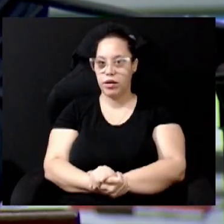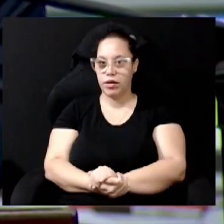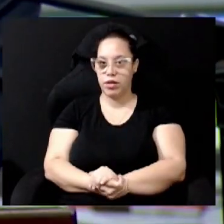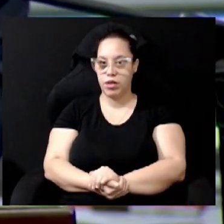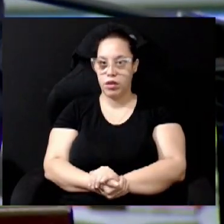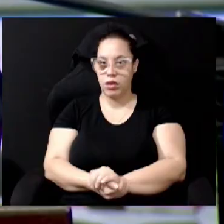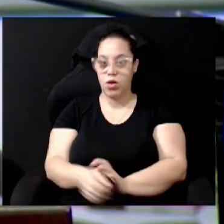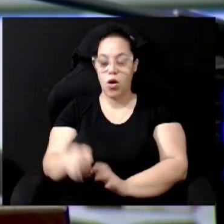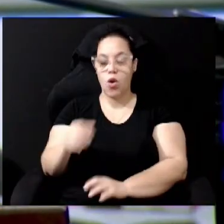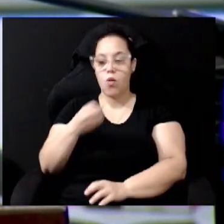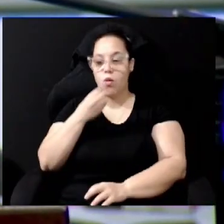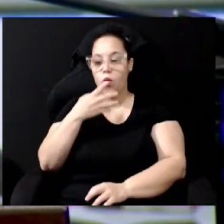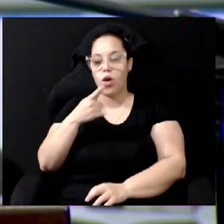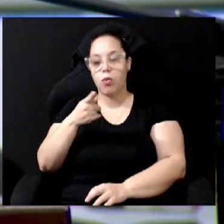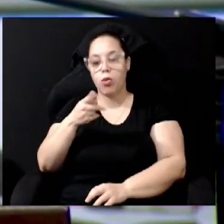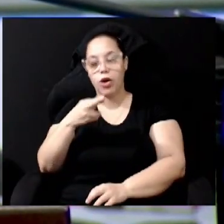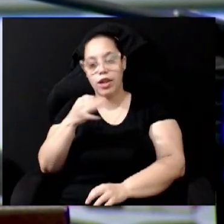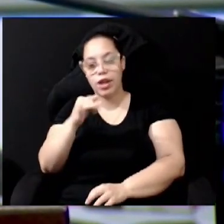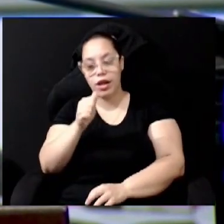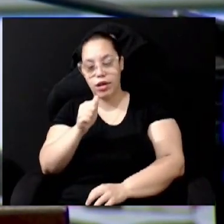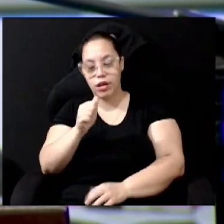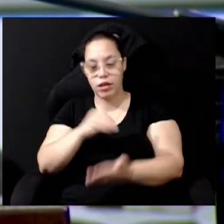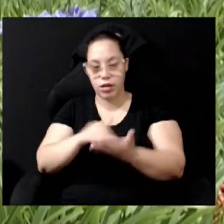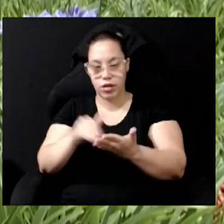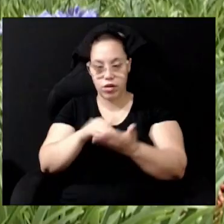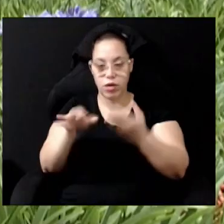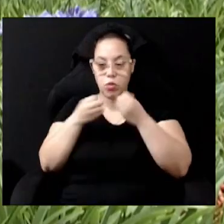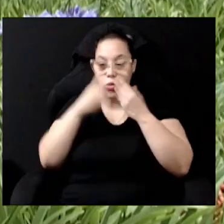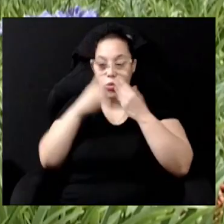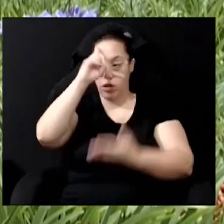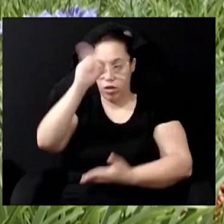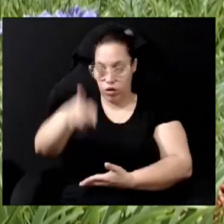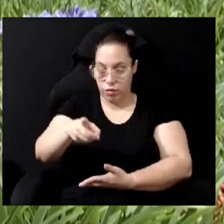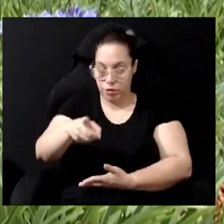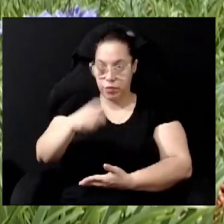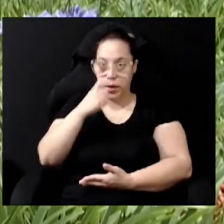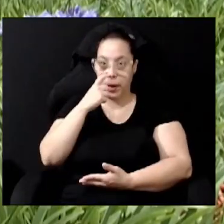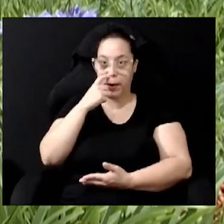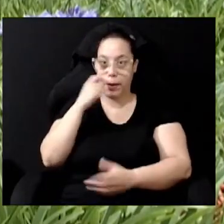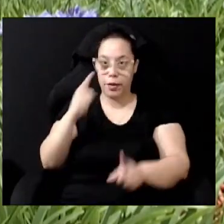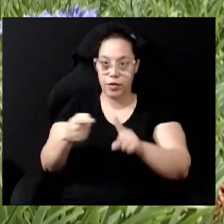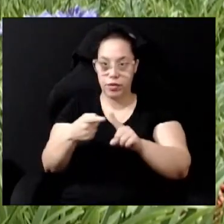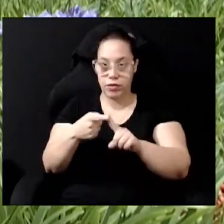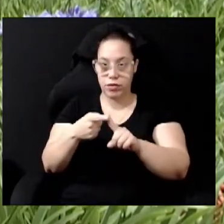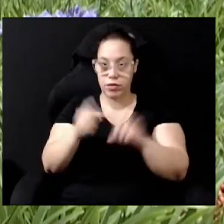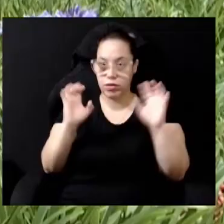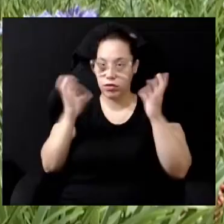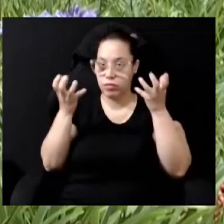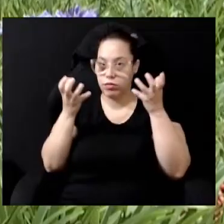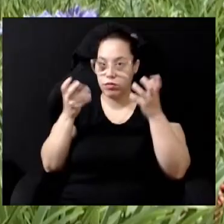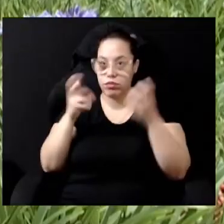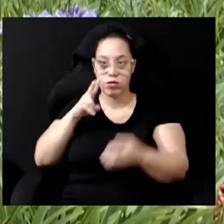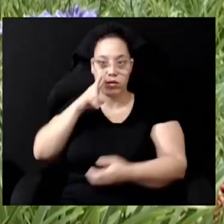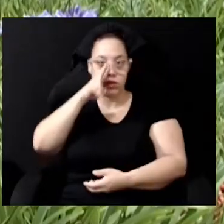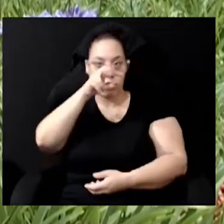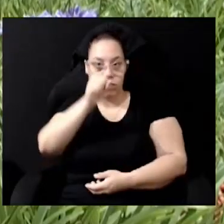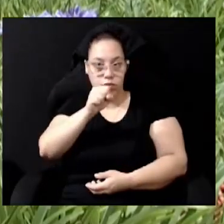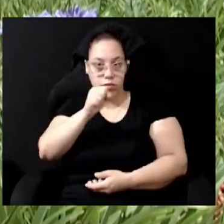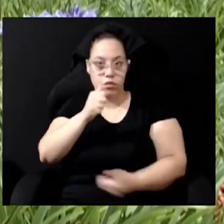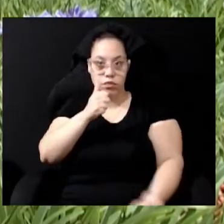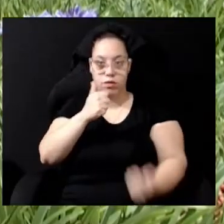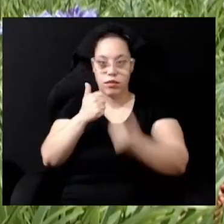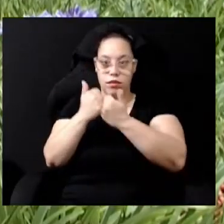portarias, boas decisões tomadas. O objetivo deste evento é fortalecer e apoiar os